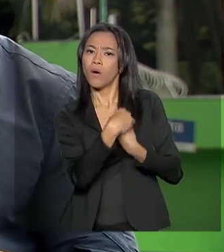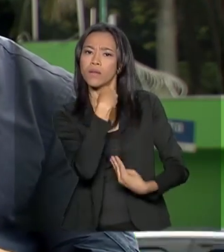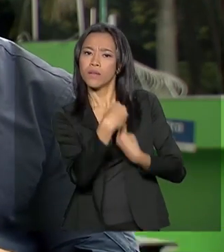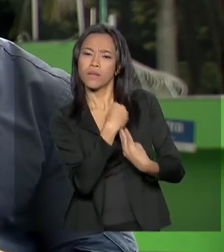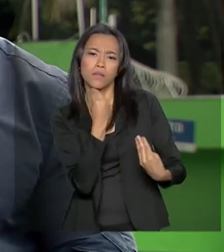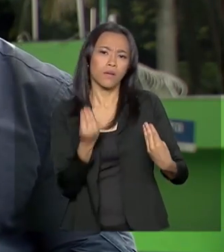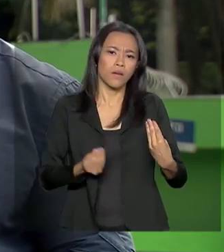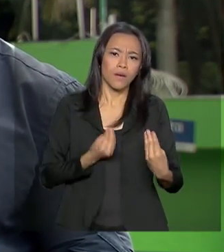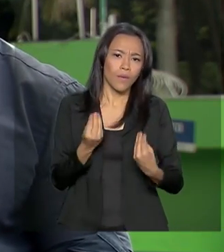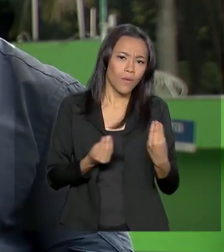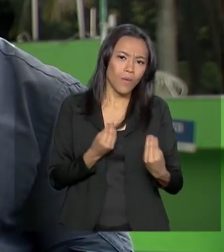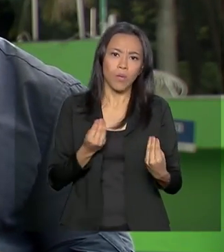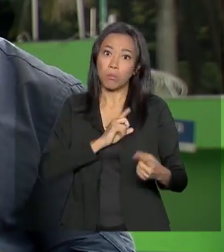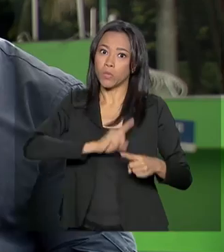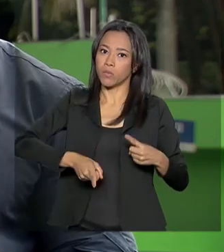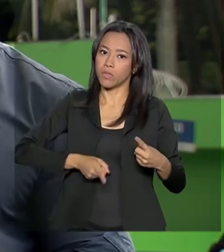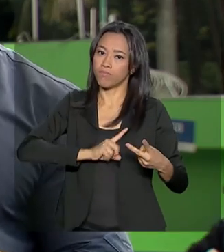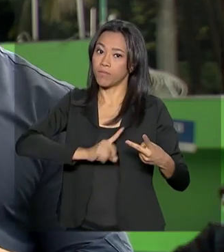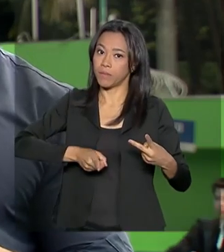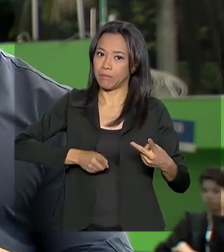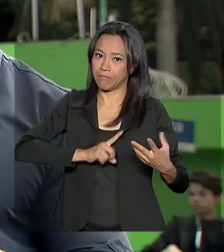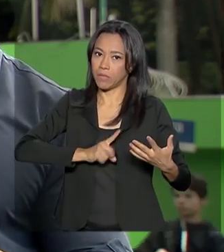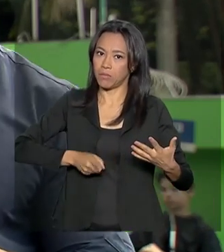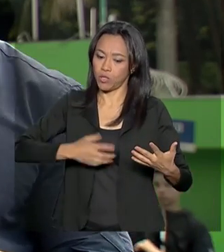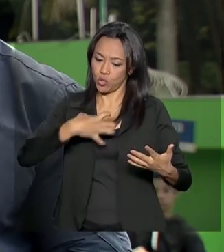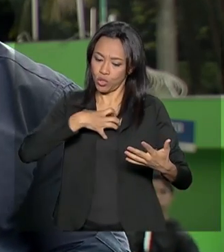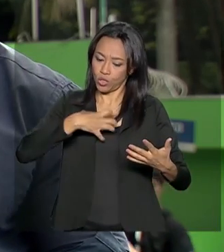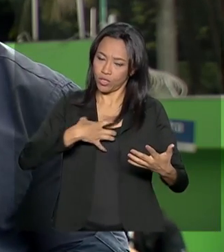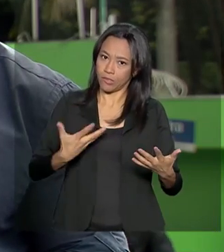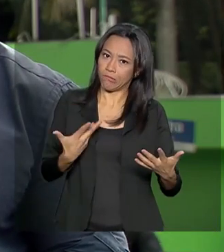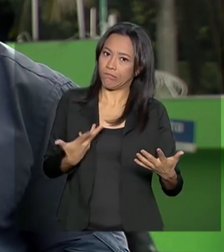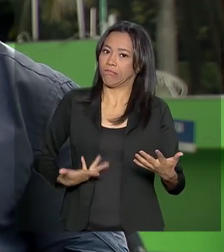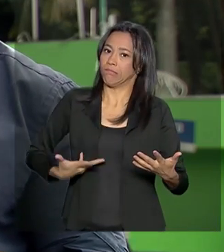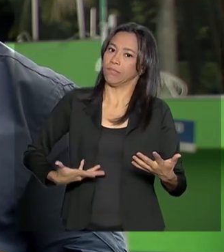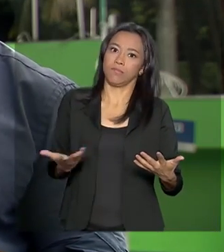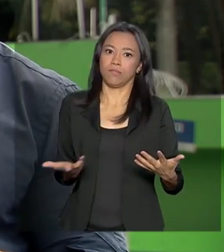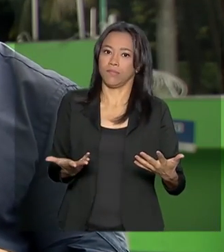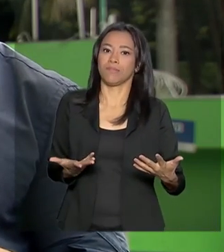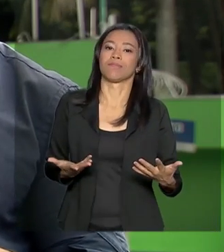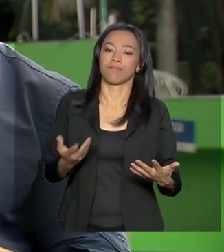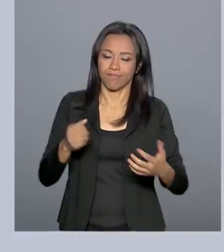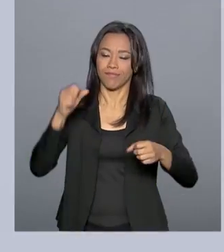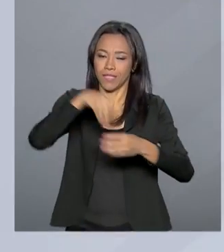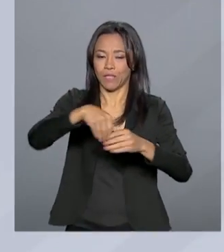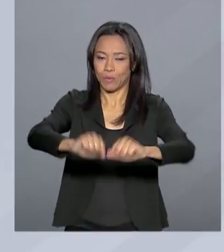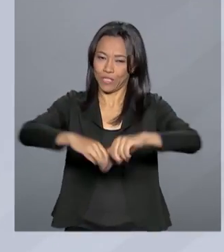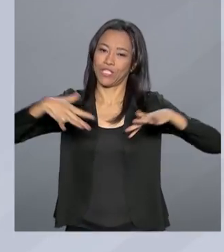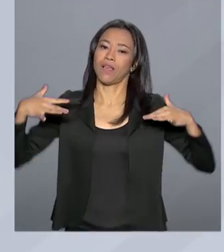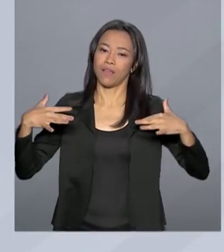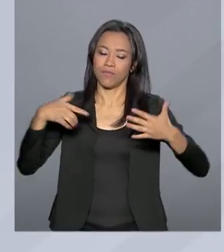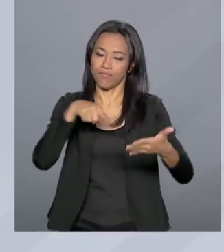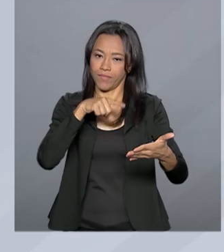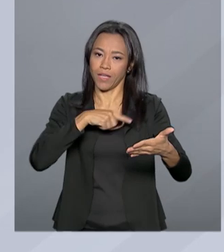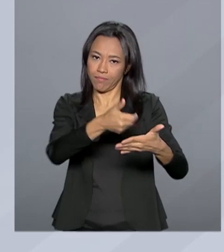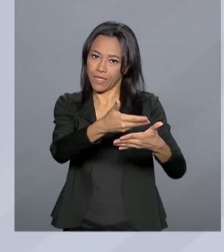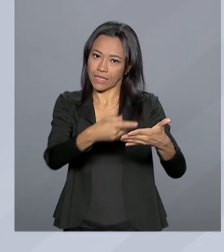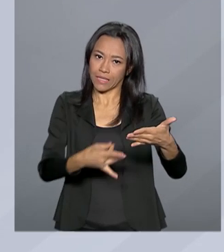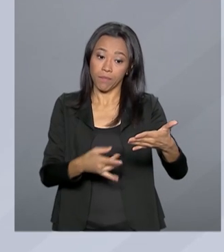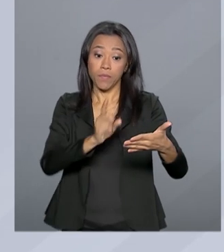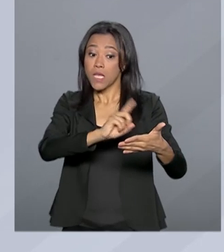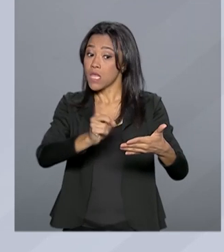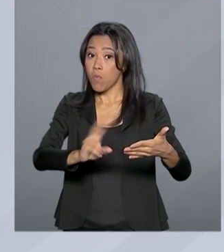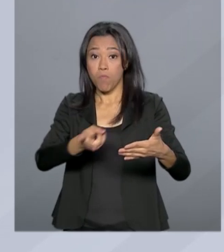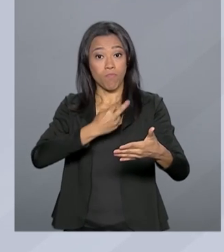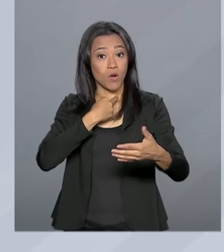sobre itens proibidos e comportamento dos torcedores nos estádios. Nos estádios, nada de